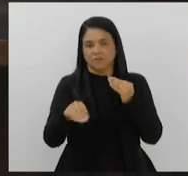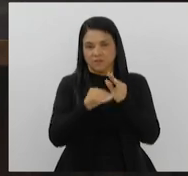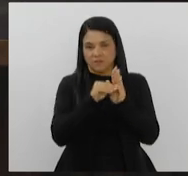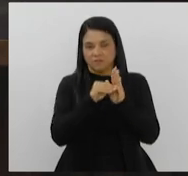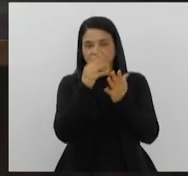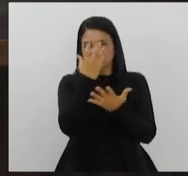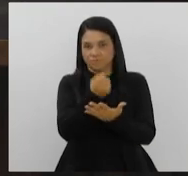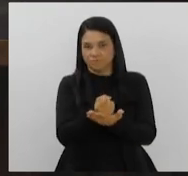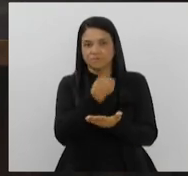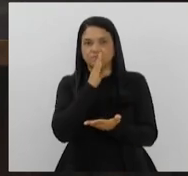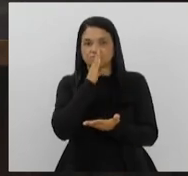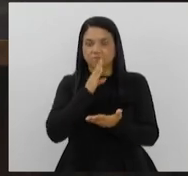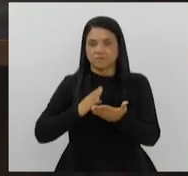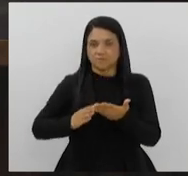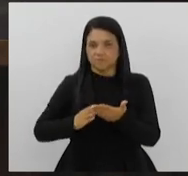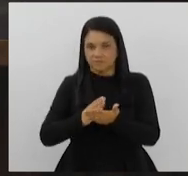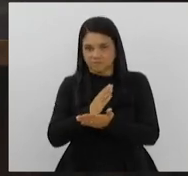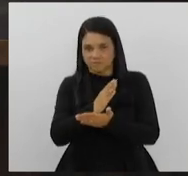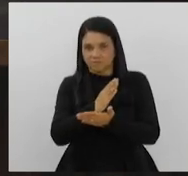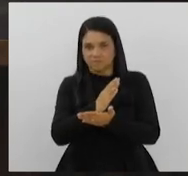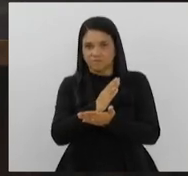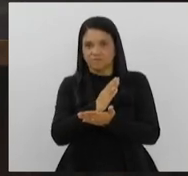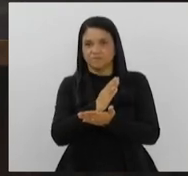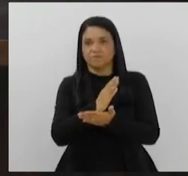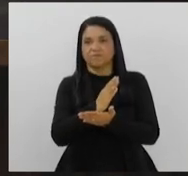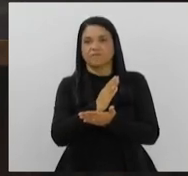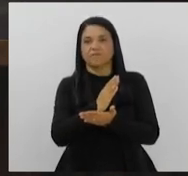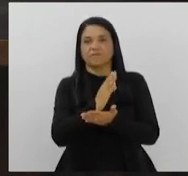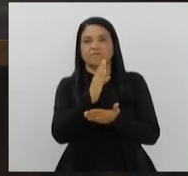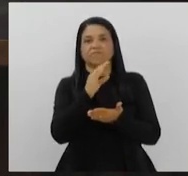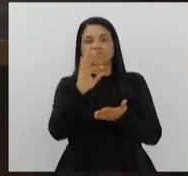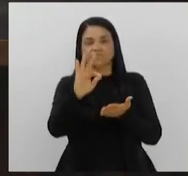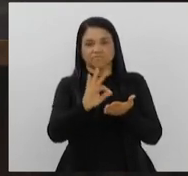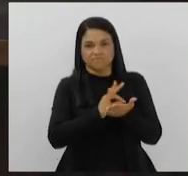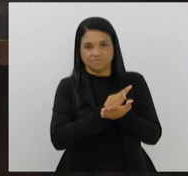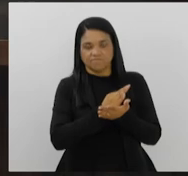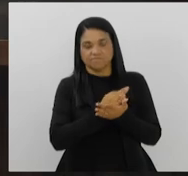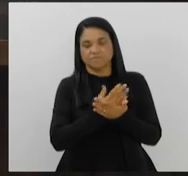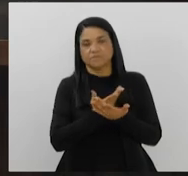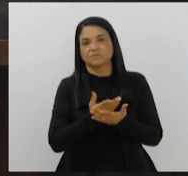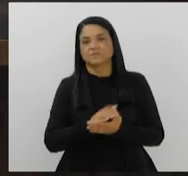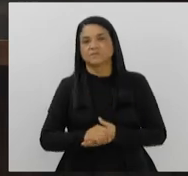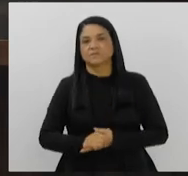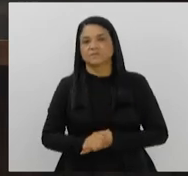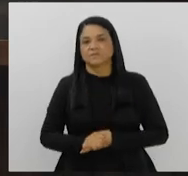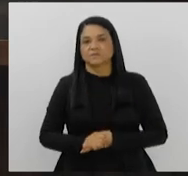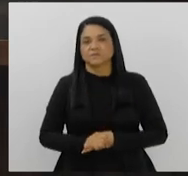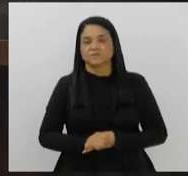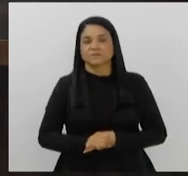aprovam, permaneçam como estão, aprovado. Vai a redação final.